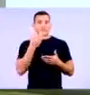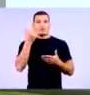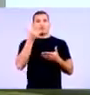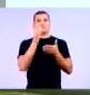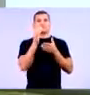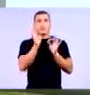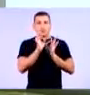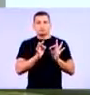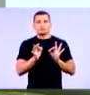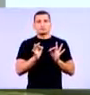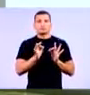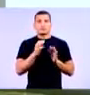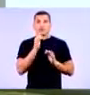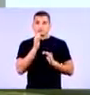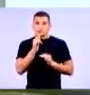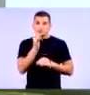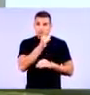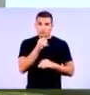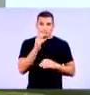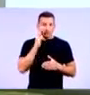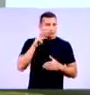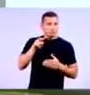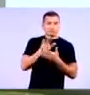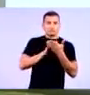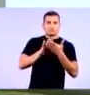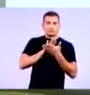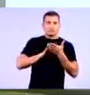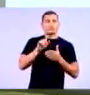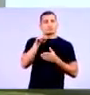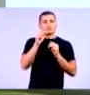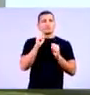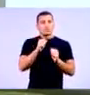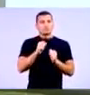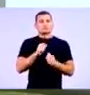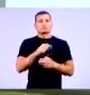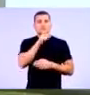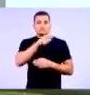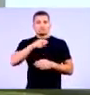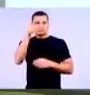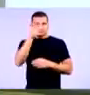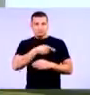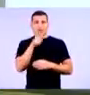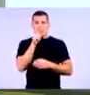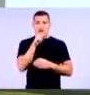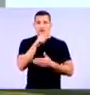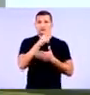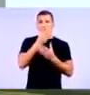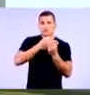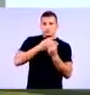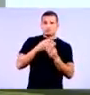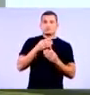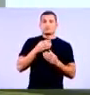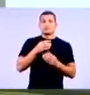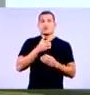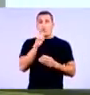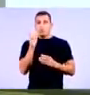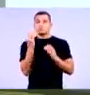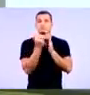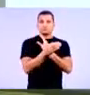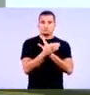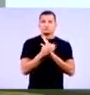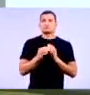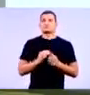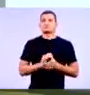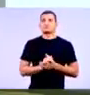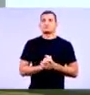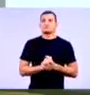Se o tutor ainda não tiver avaliado, você pode excluir aquele arquivo e enviar outro, ok?